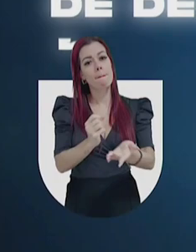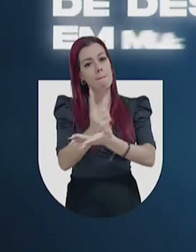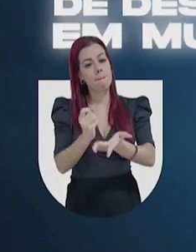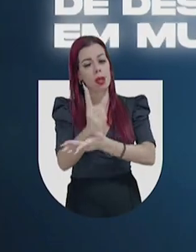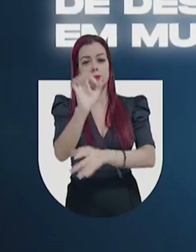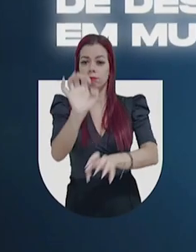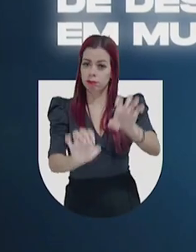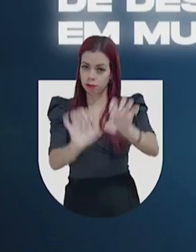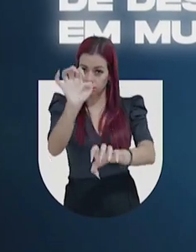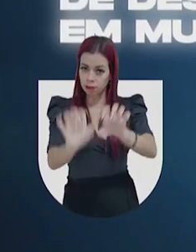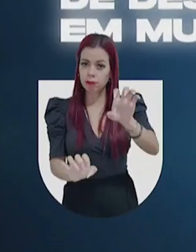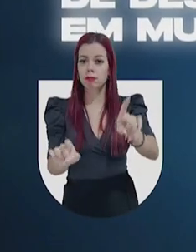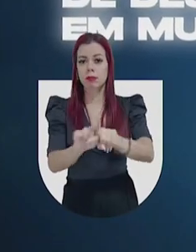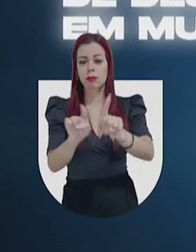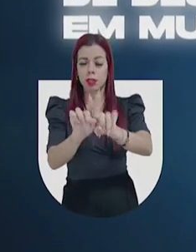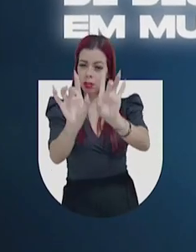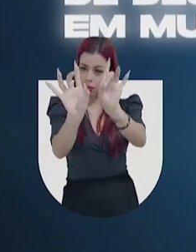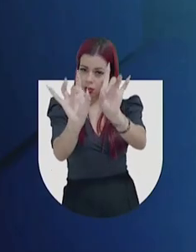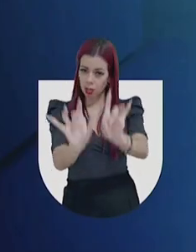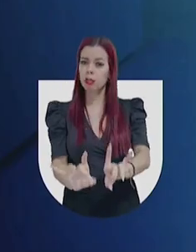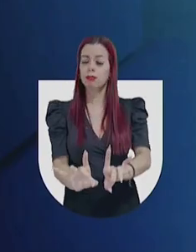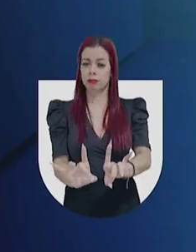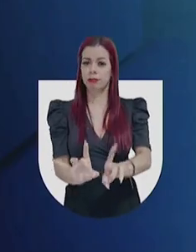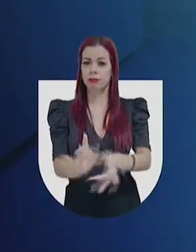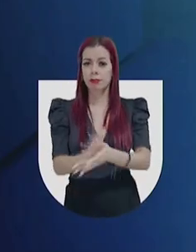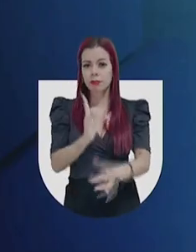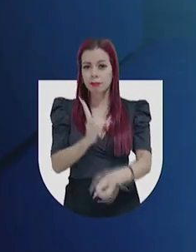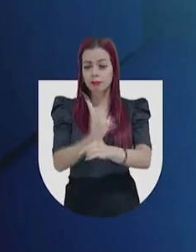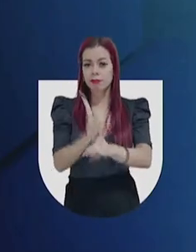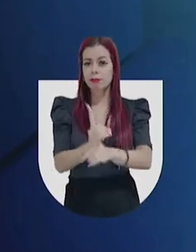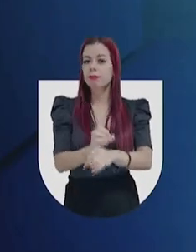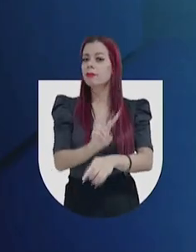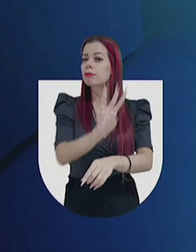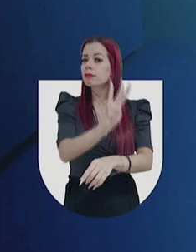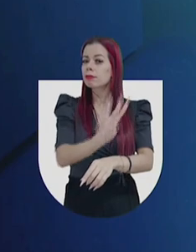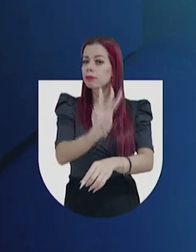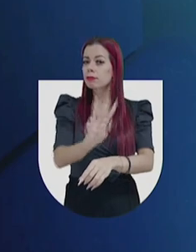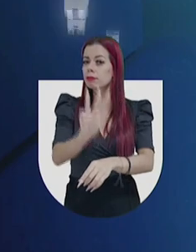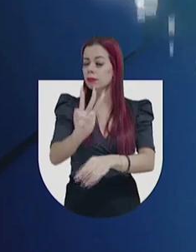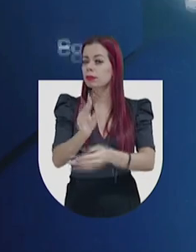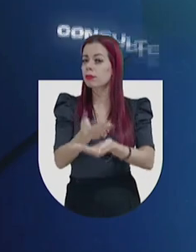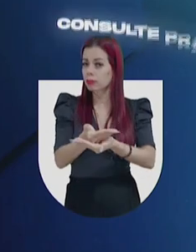chance de quitar as dívidas da sua empresa com condições muito especiais. Acesse